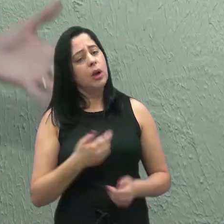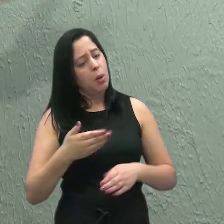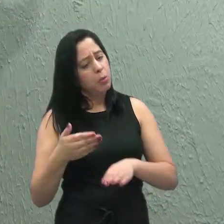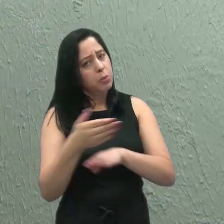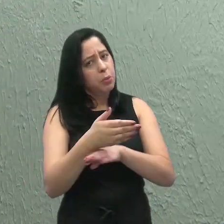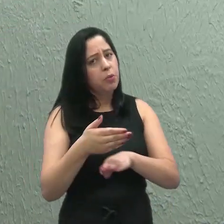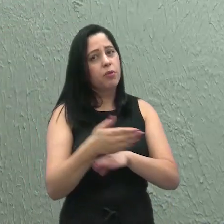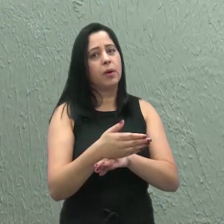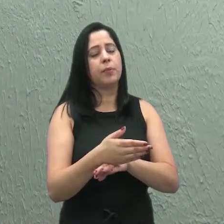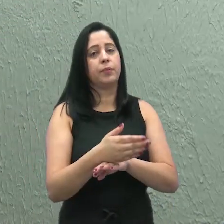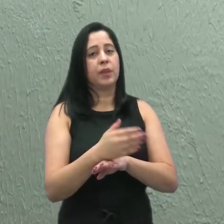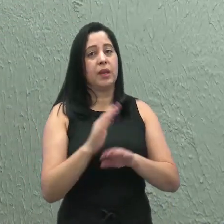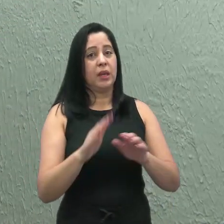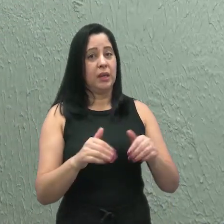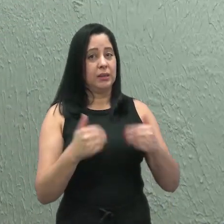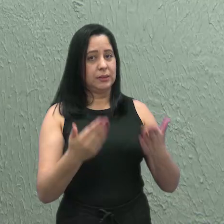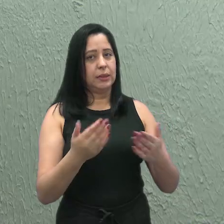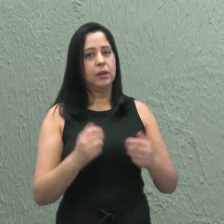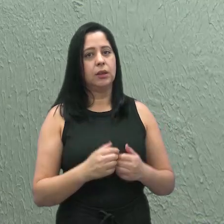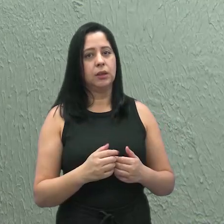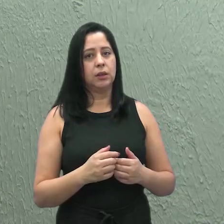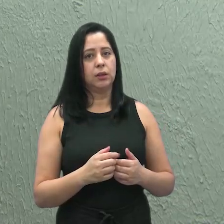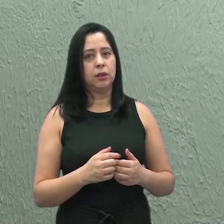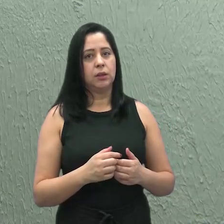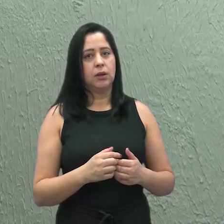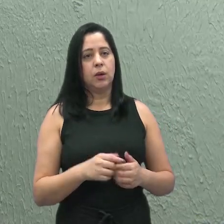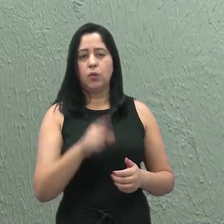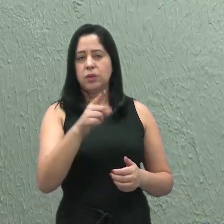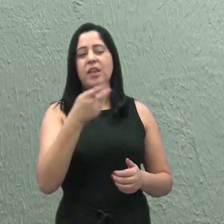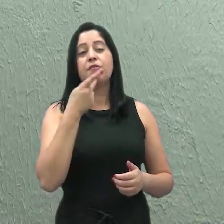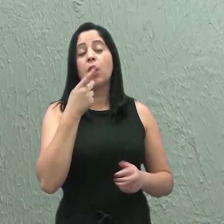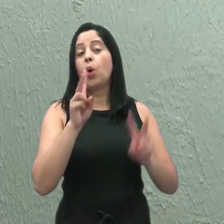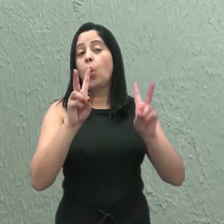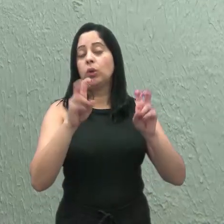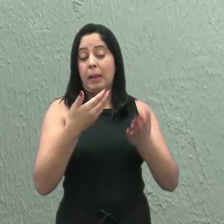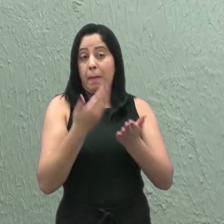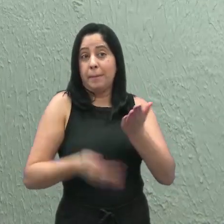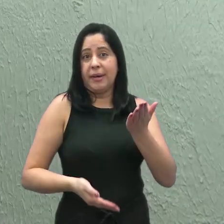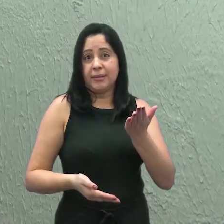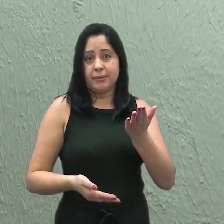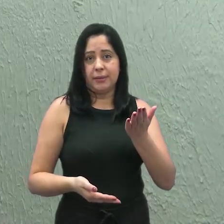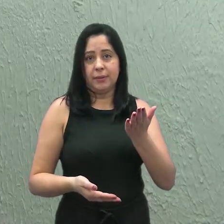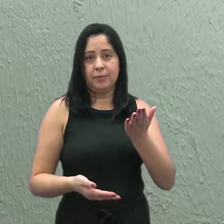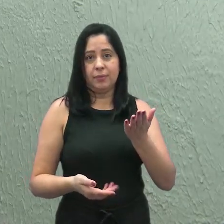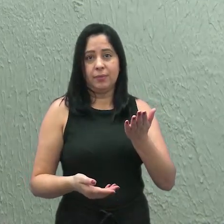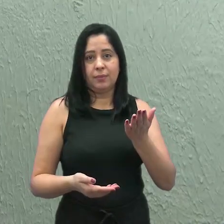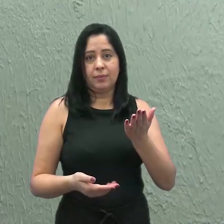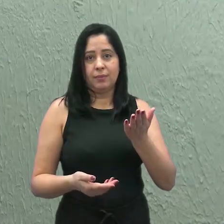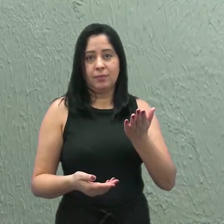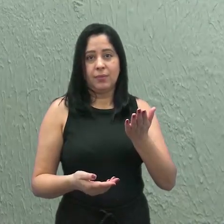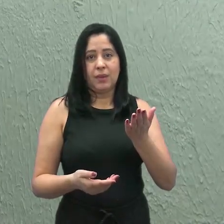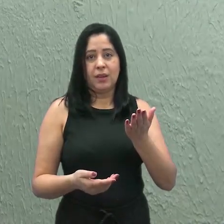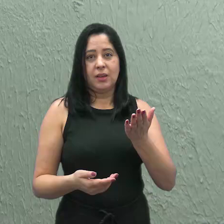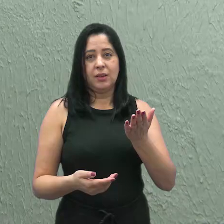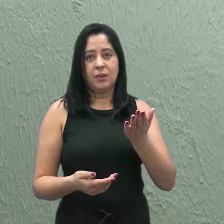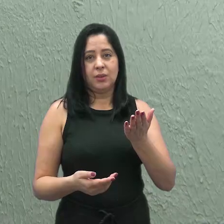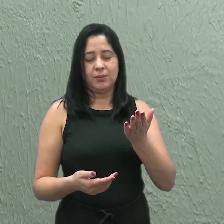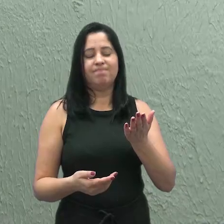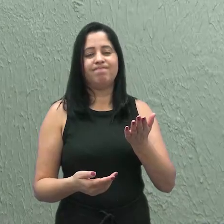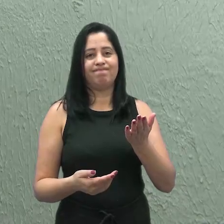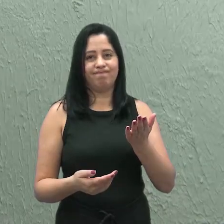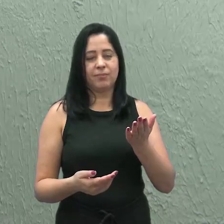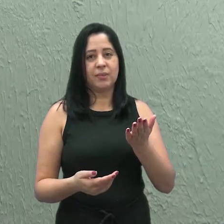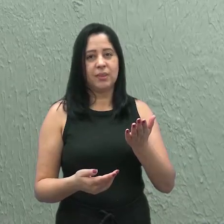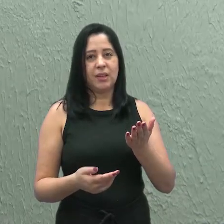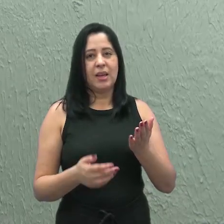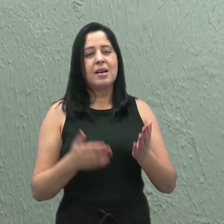isso. E existe a questão nossa de perda que você trouxe, por quê? Porque somos como se a gente